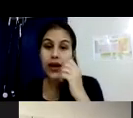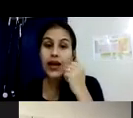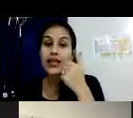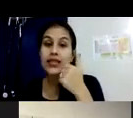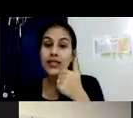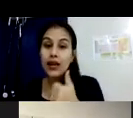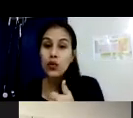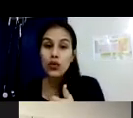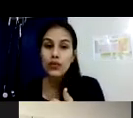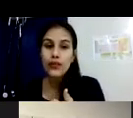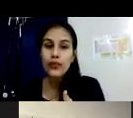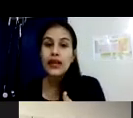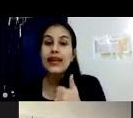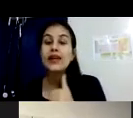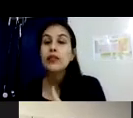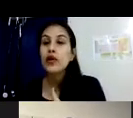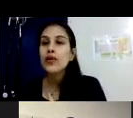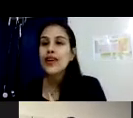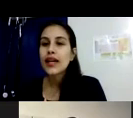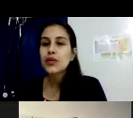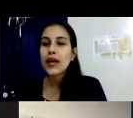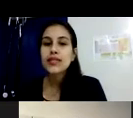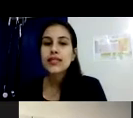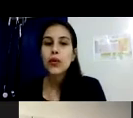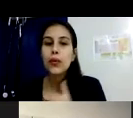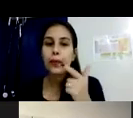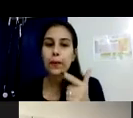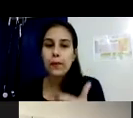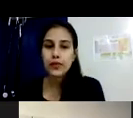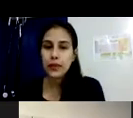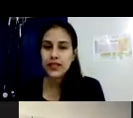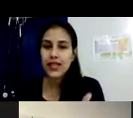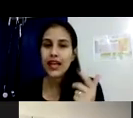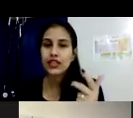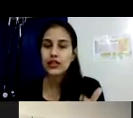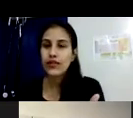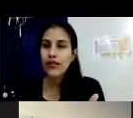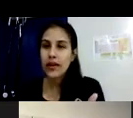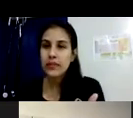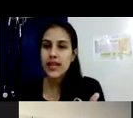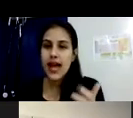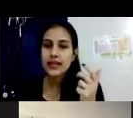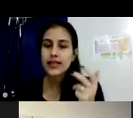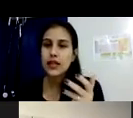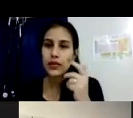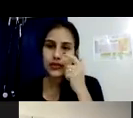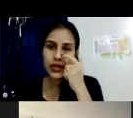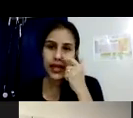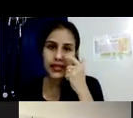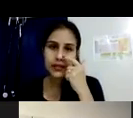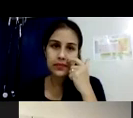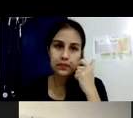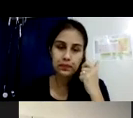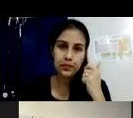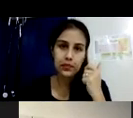multiprofissional, seguro e promover a educação de pacientes, familiares e